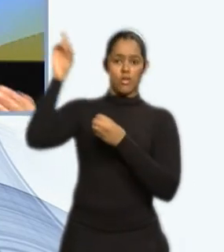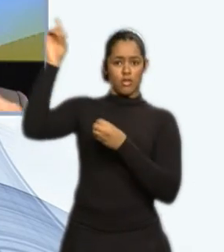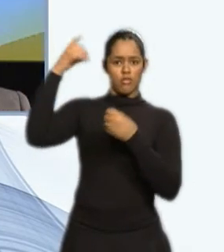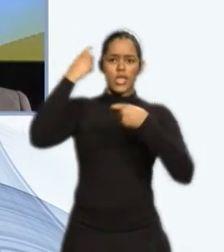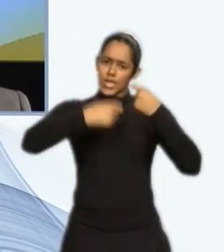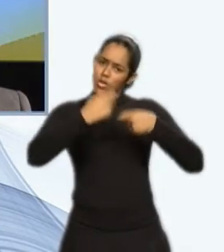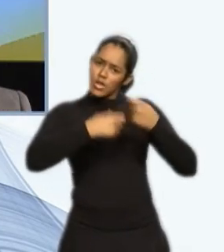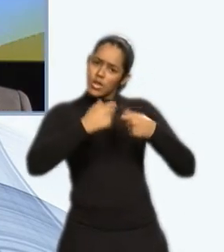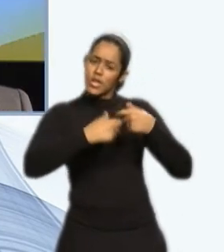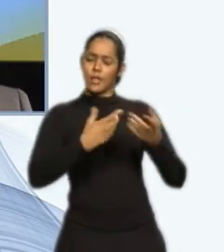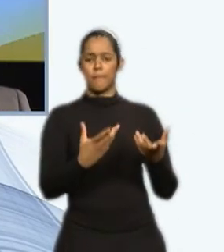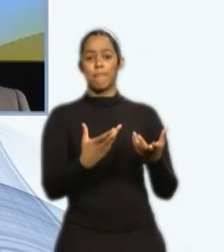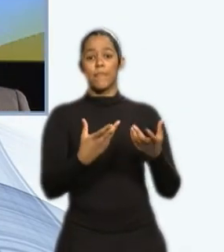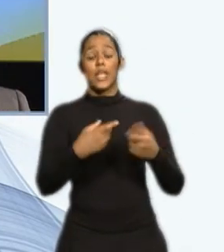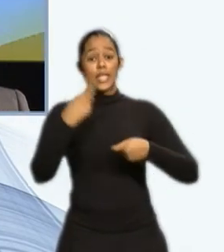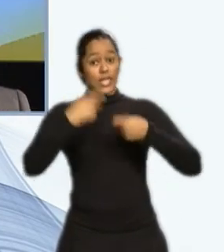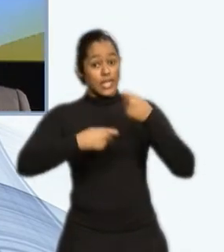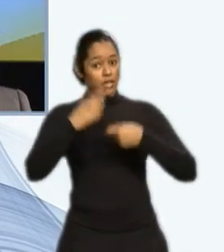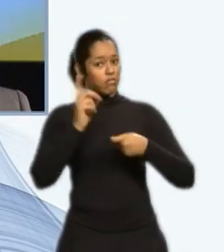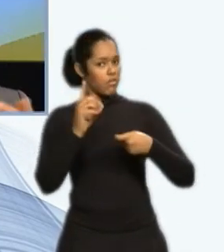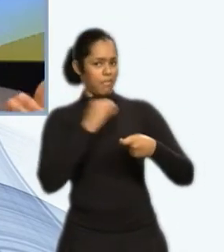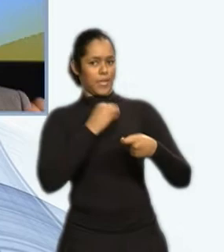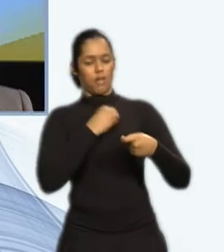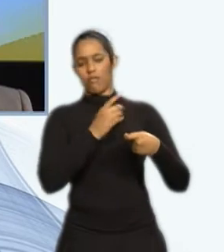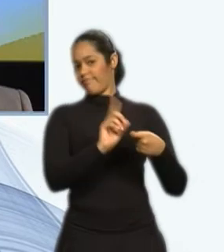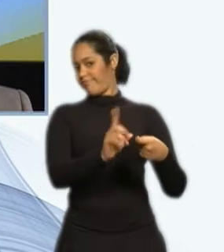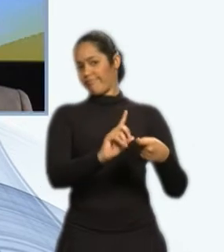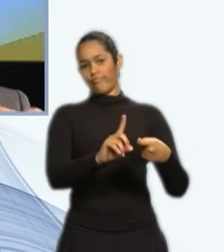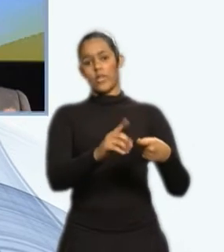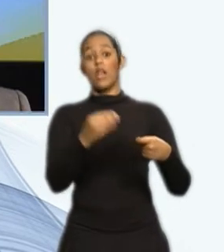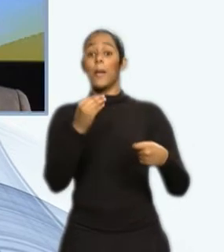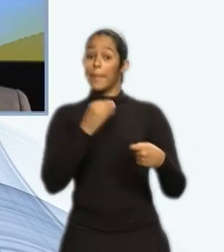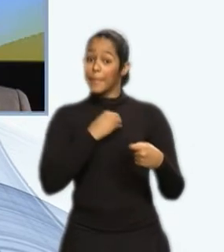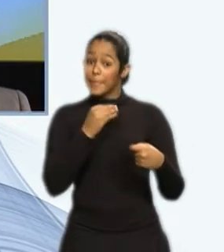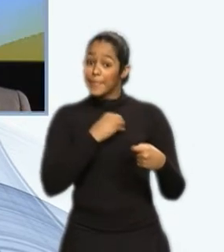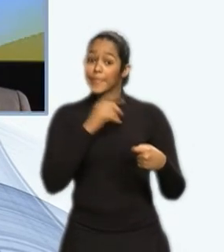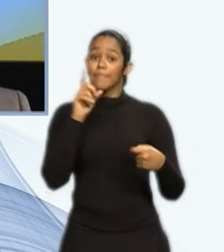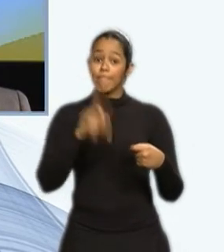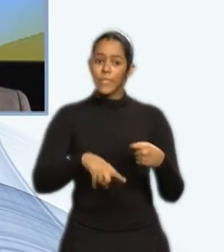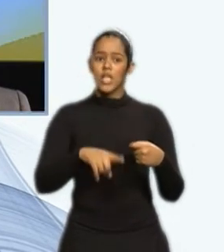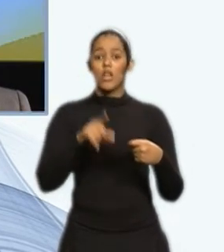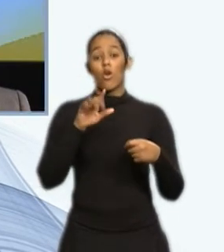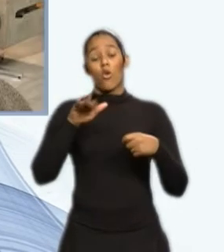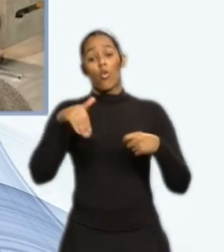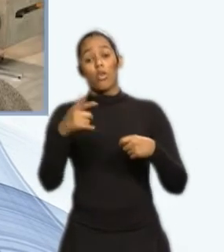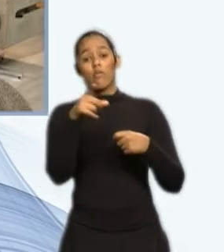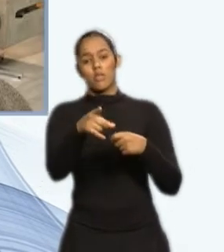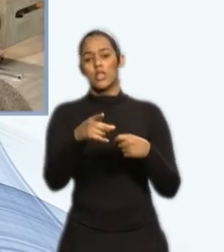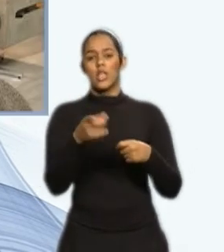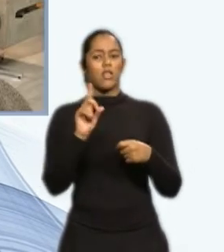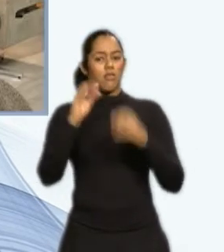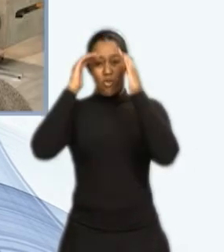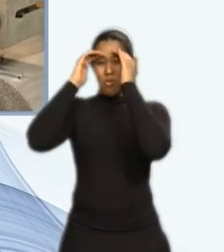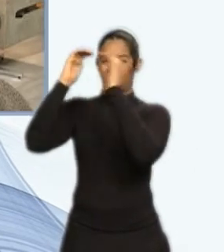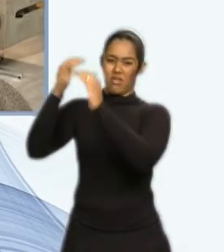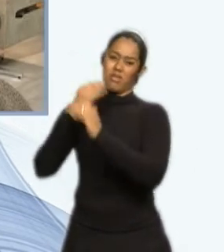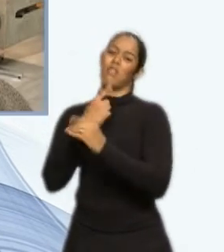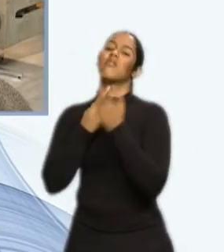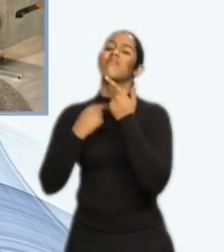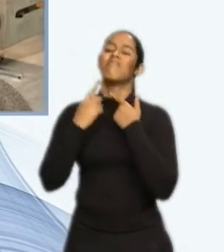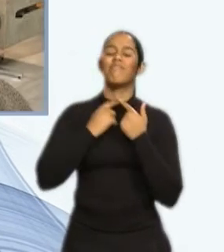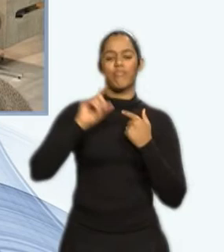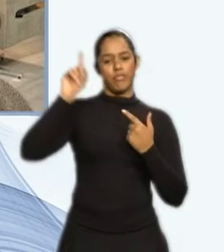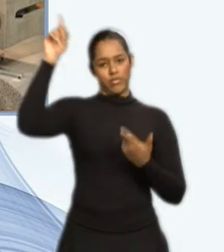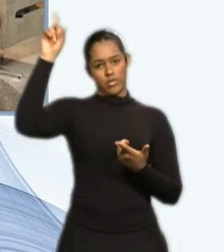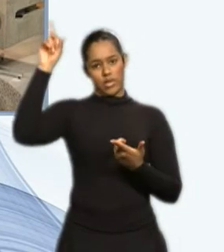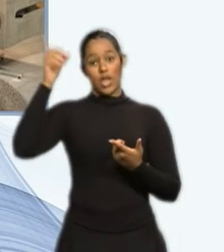lá no Jardim do Éden. Sexo não é pecado, pecado é violação da vontade de Deus. É vontade